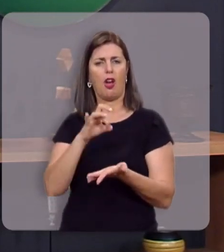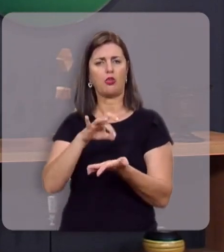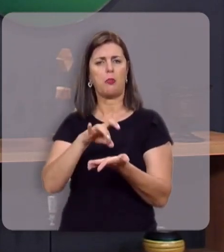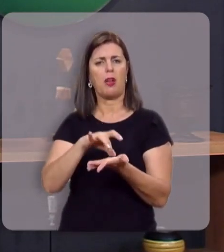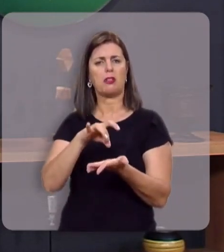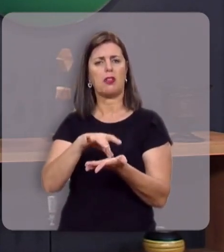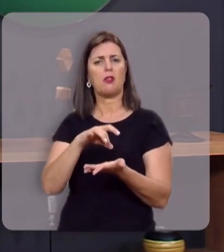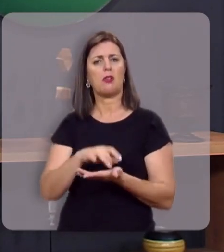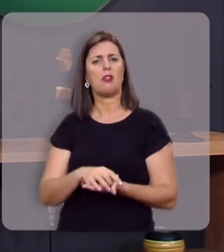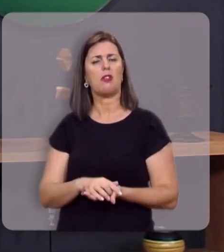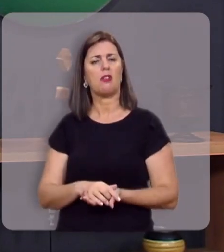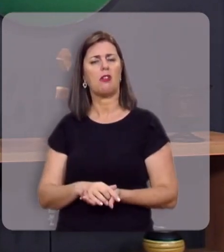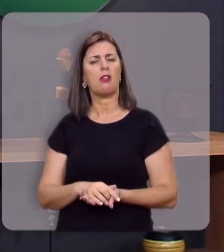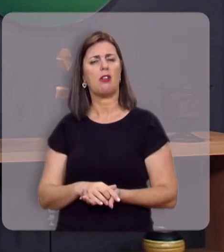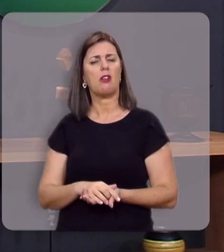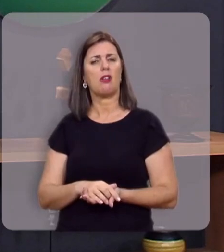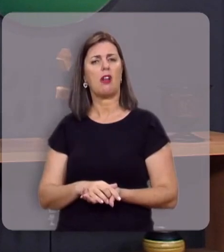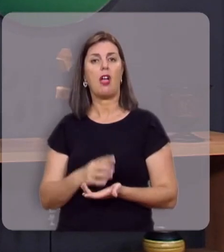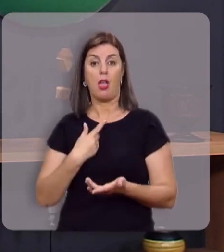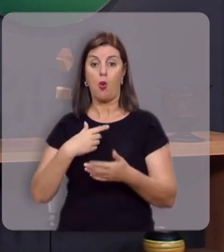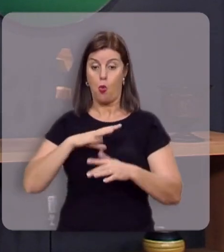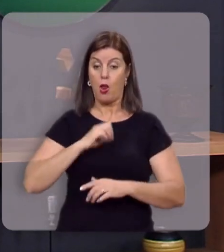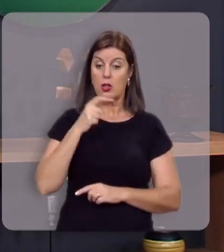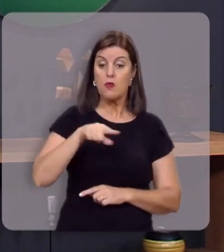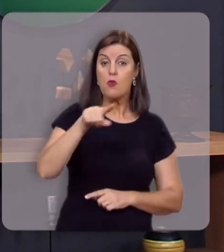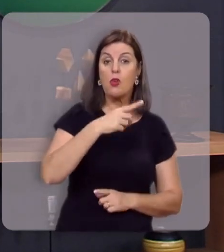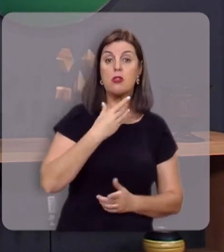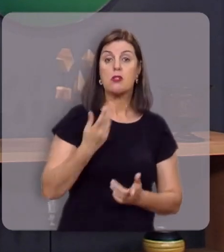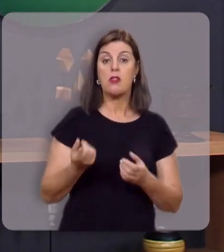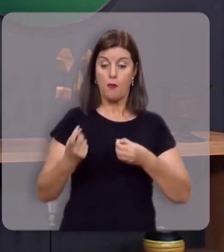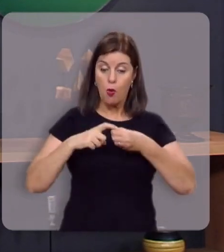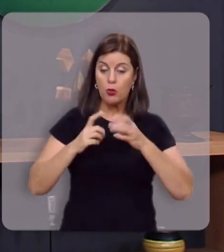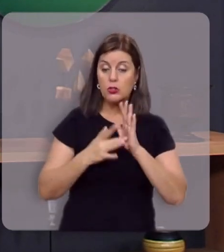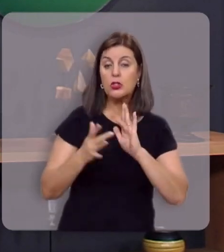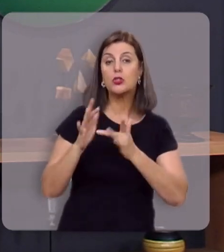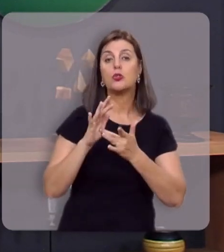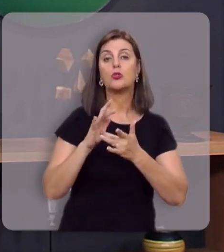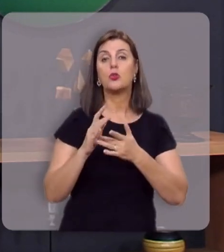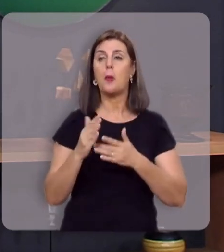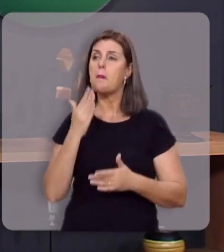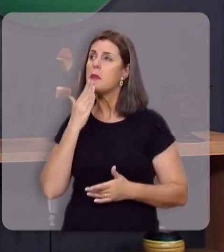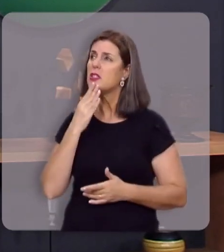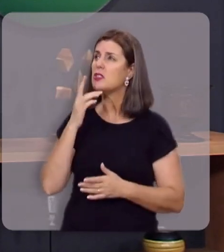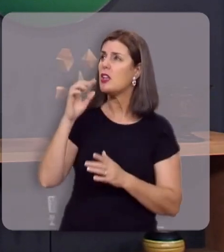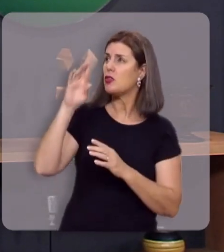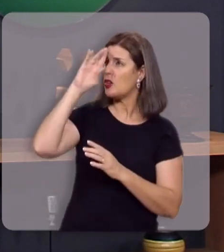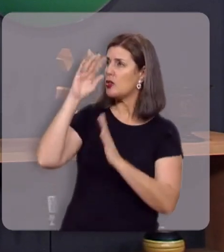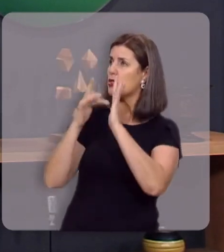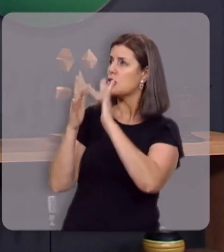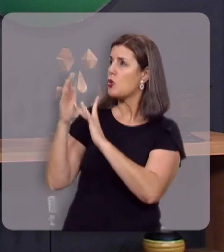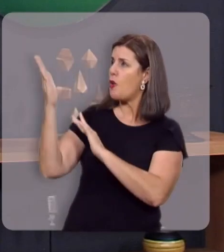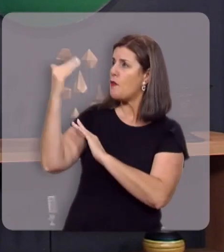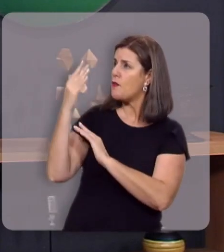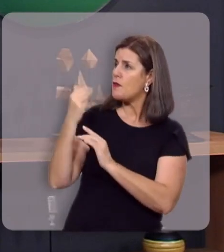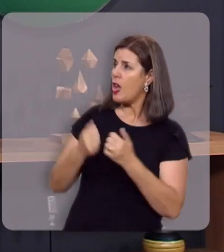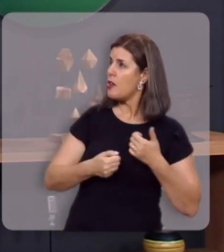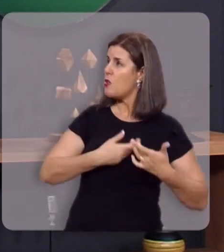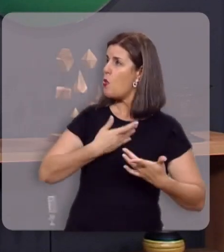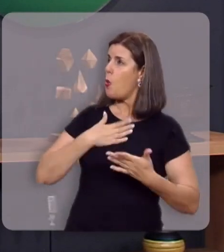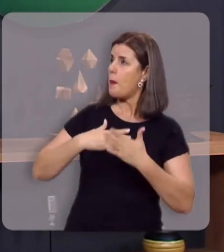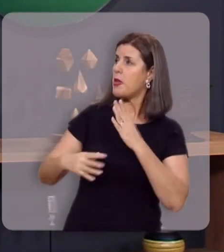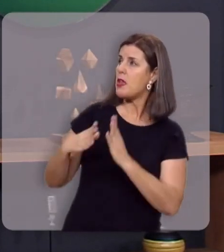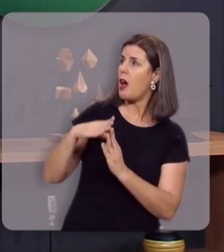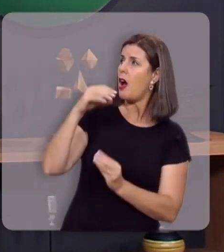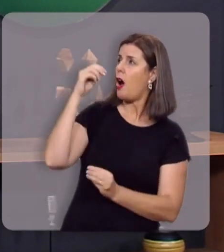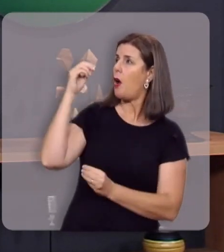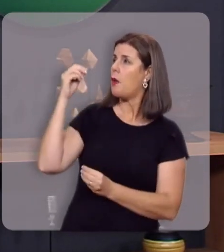Eu quero encorajar você em nome de Jesus a se voltar para Ele, a pedir que Ele inflame a sua alma, que